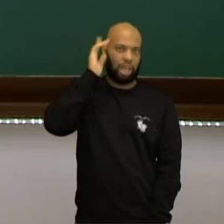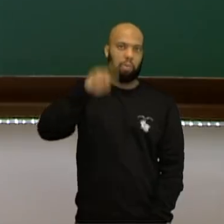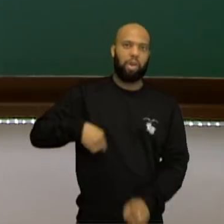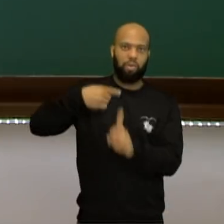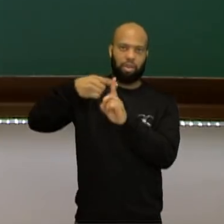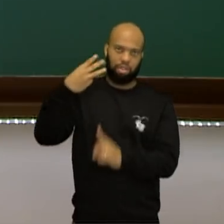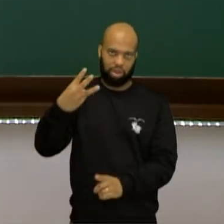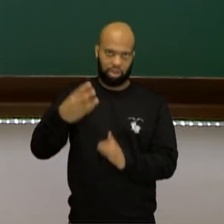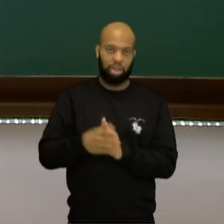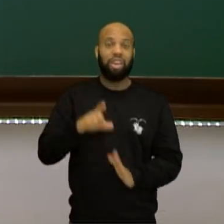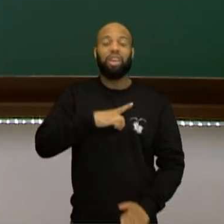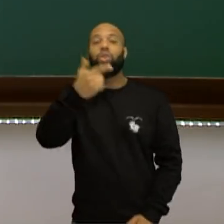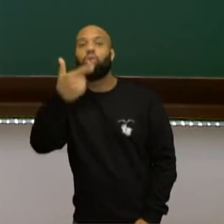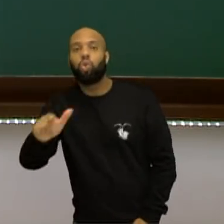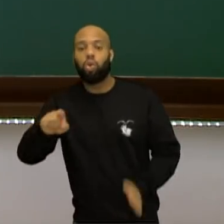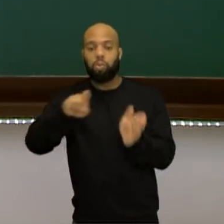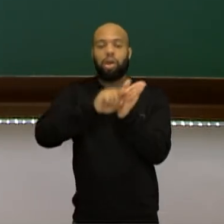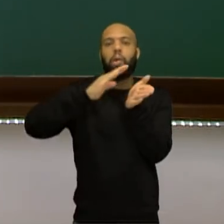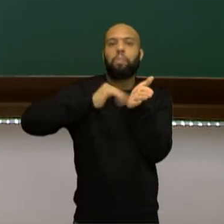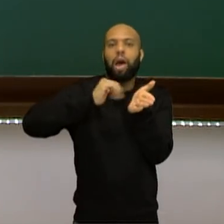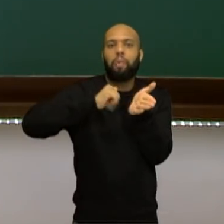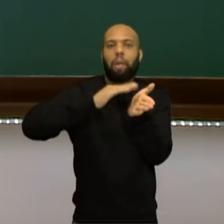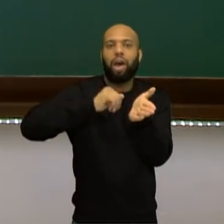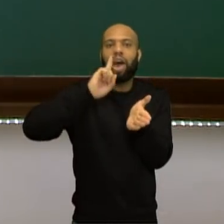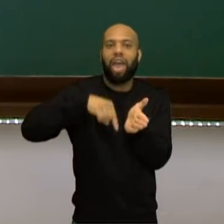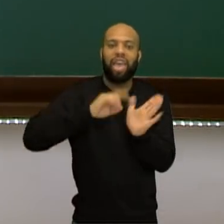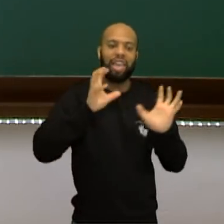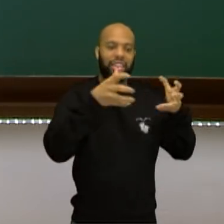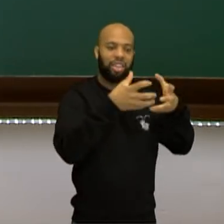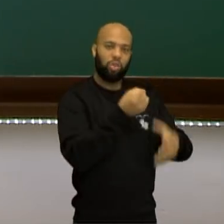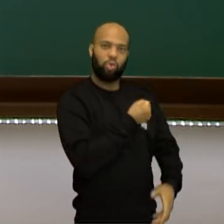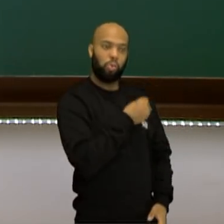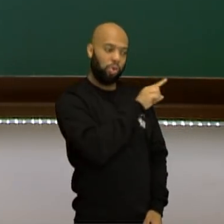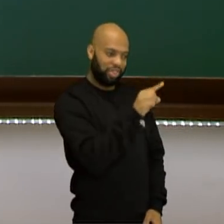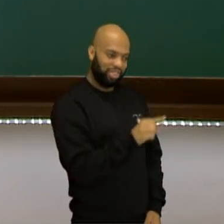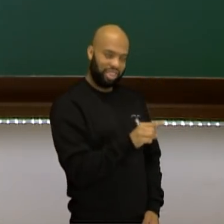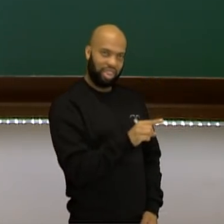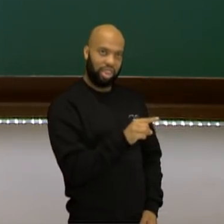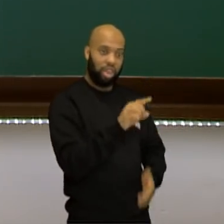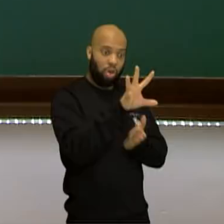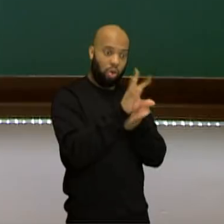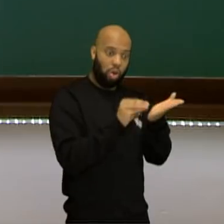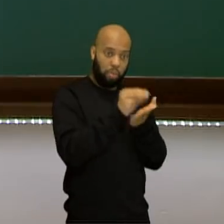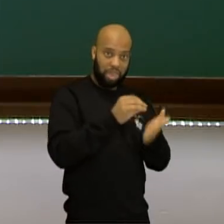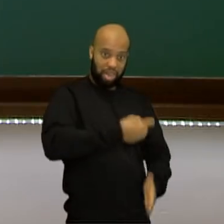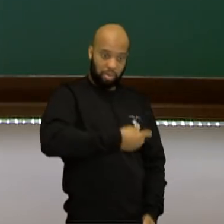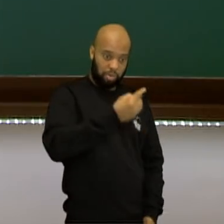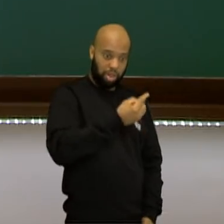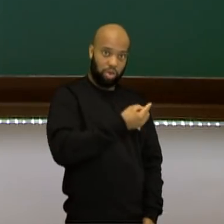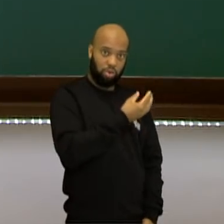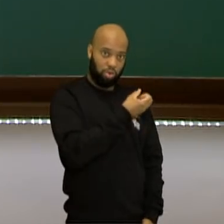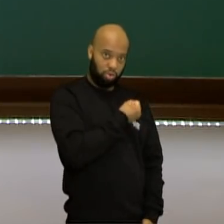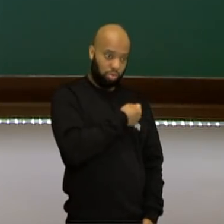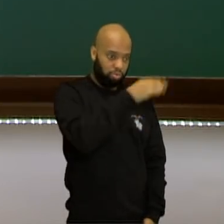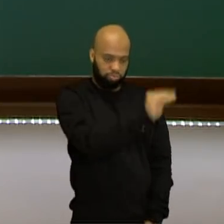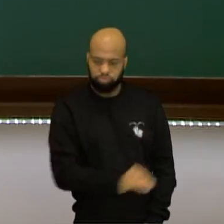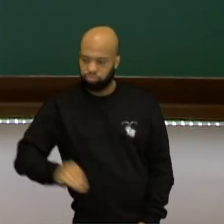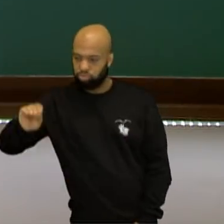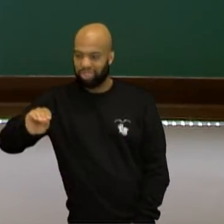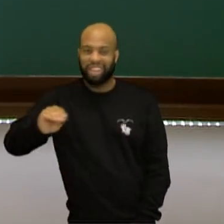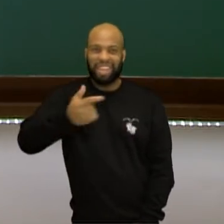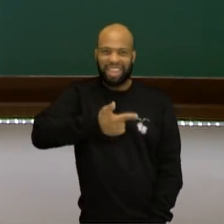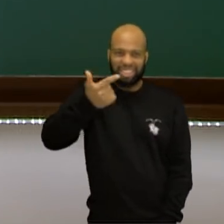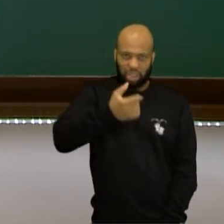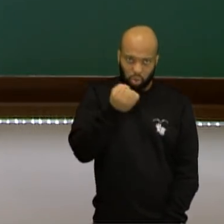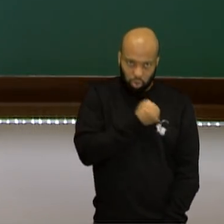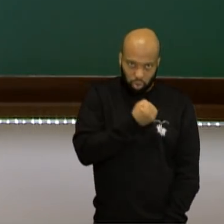Aí temos de novo uma subtração de números inteiros, repete o primeiro, inverte o segundo, o número oposto de mais 3 é